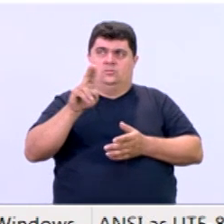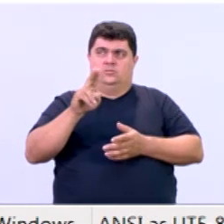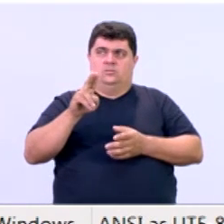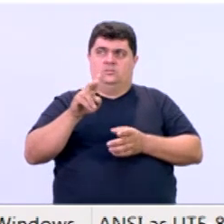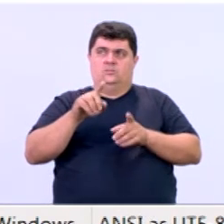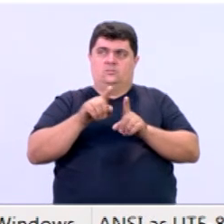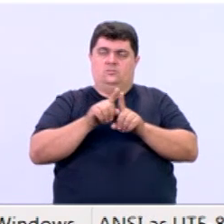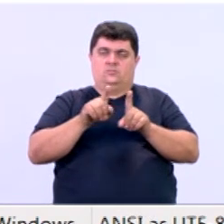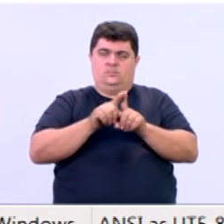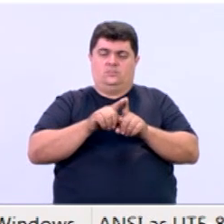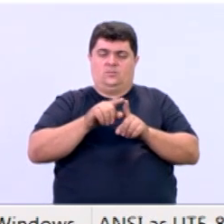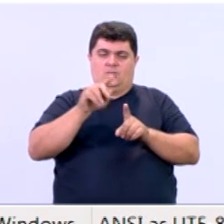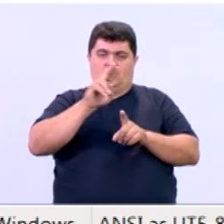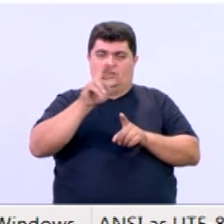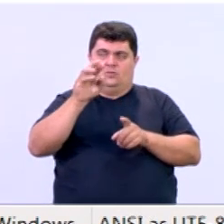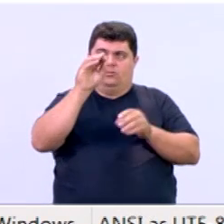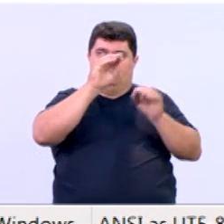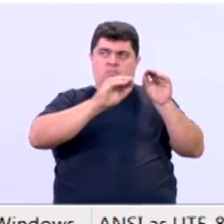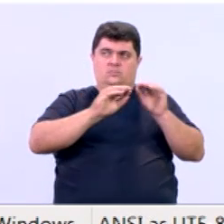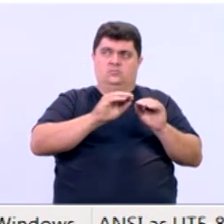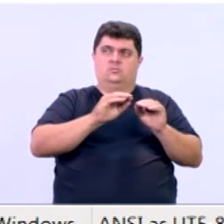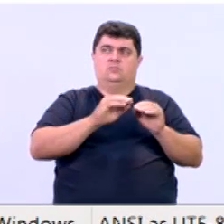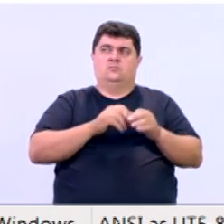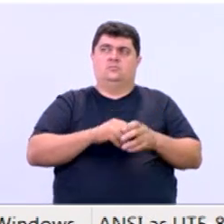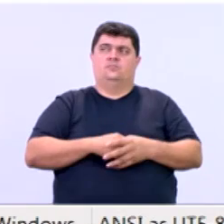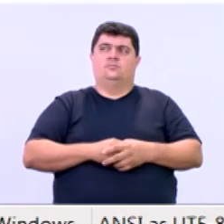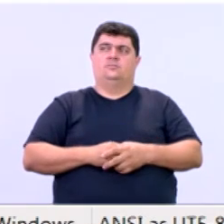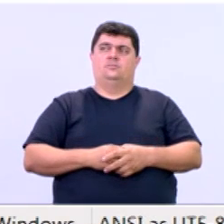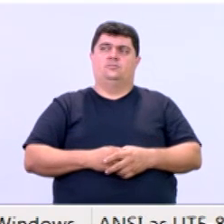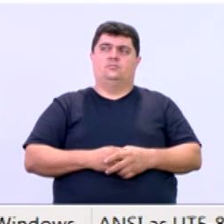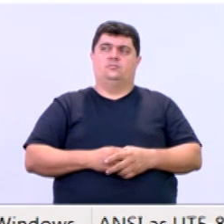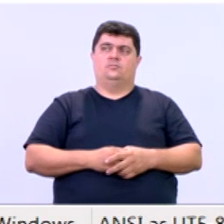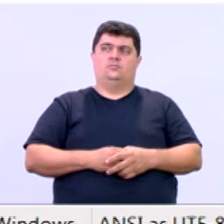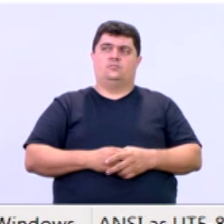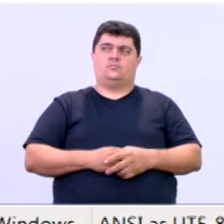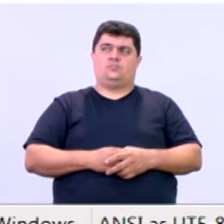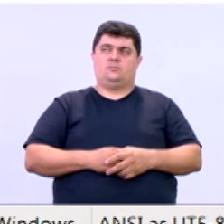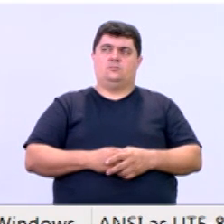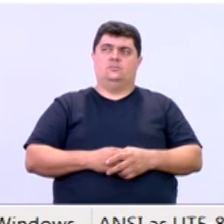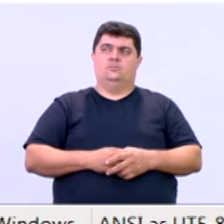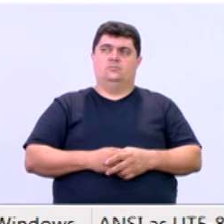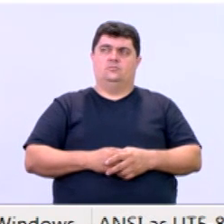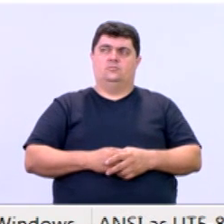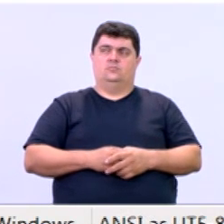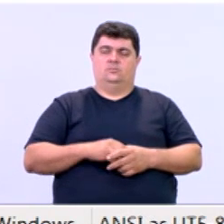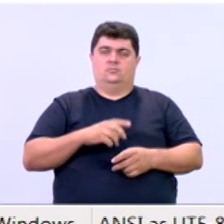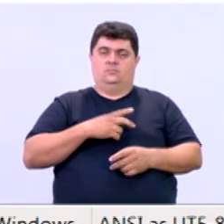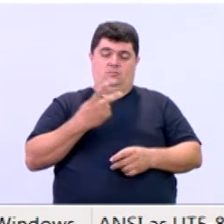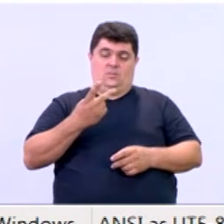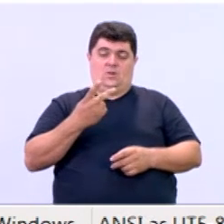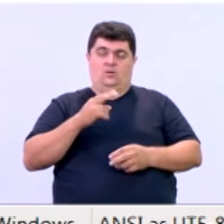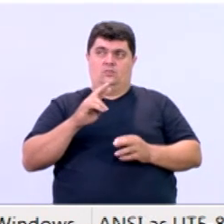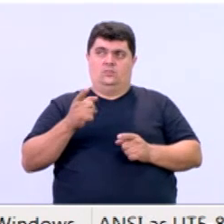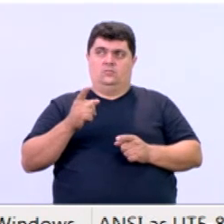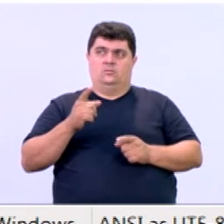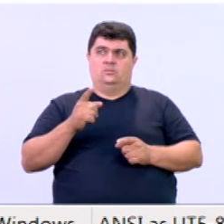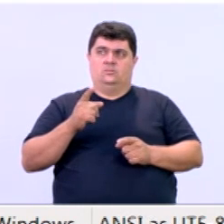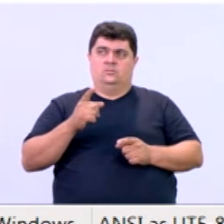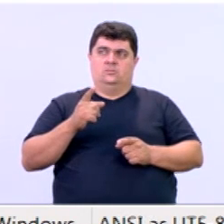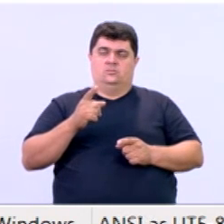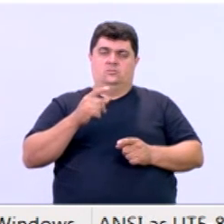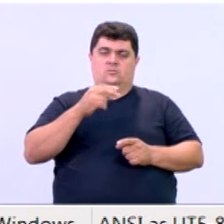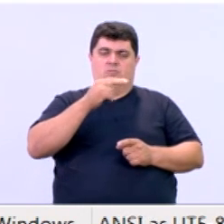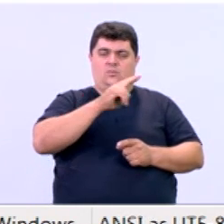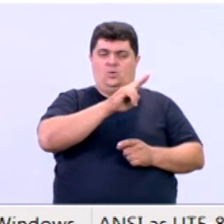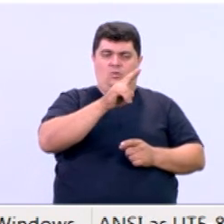nome, o atributo nome, também nome. Então, aqui nós colocamos dois identificadores, o ID e o